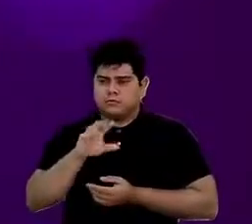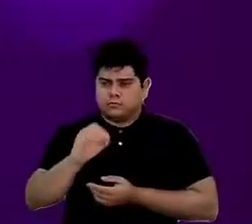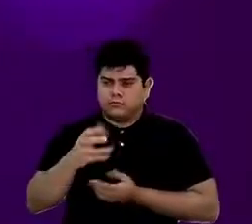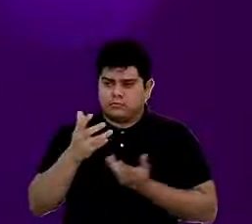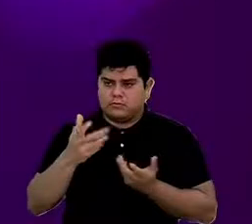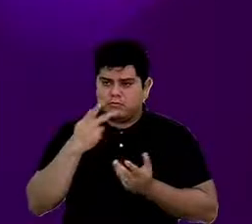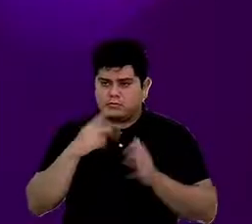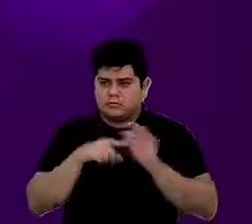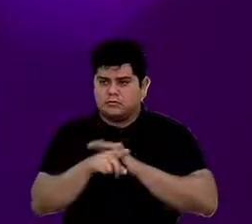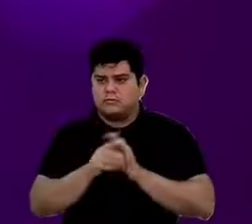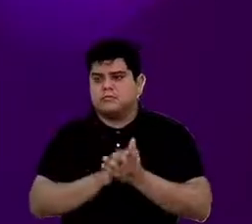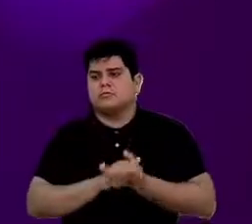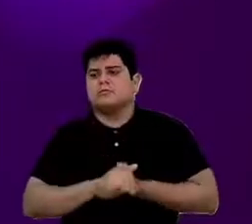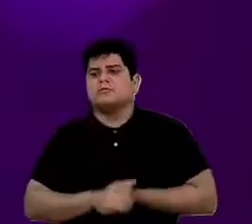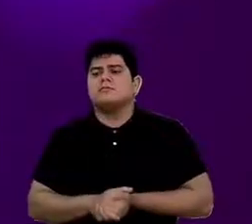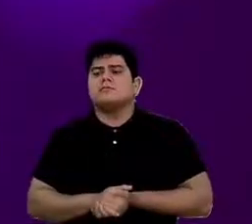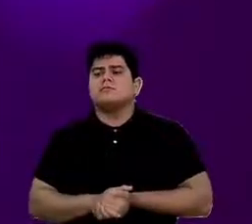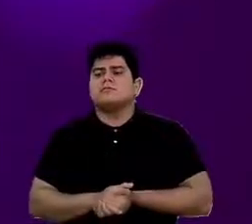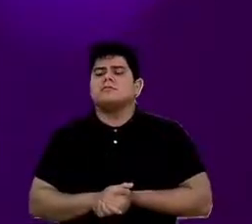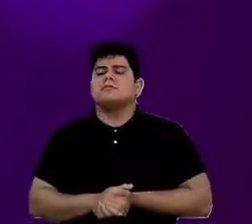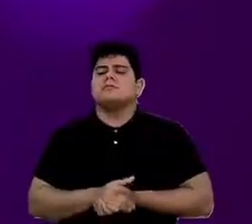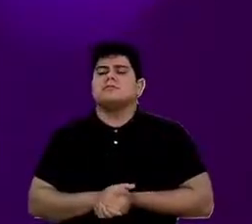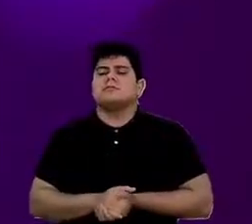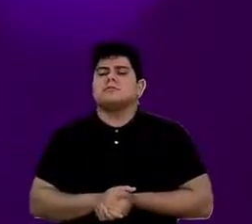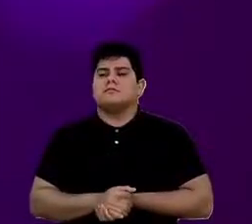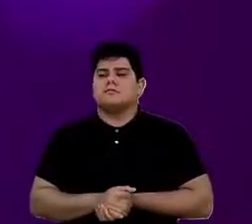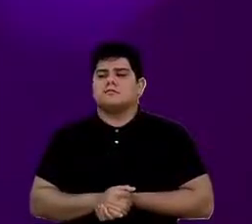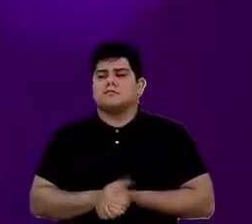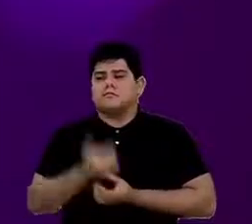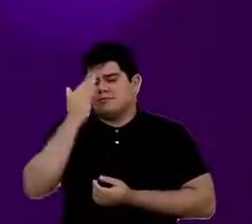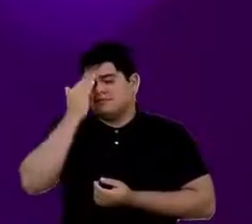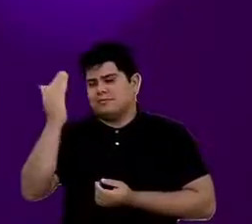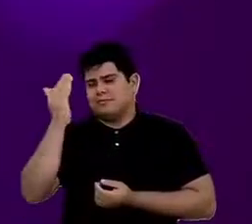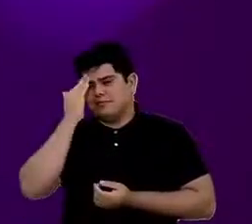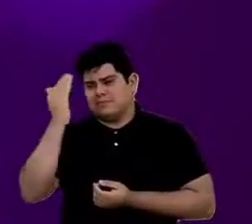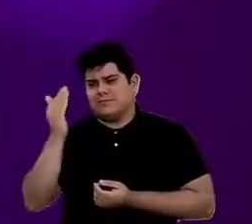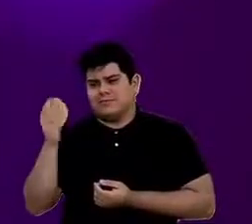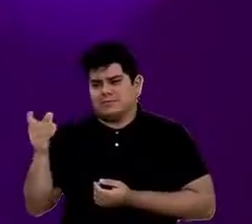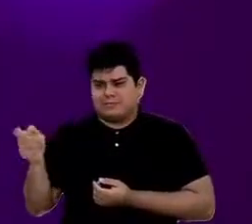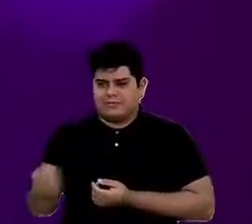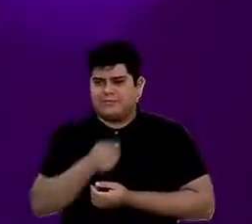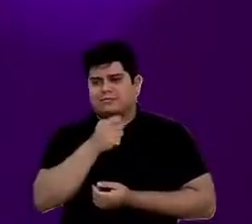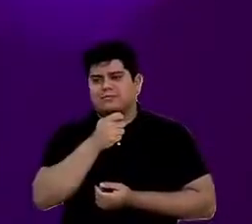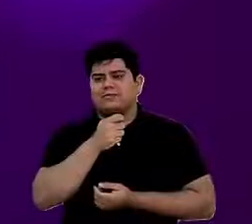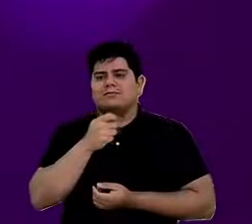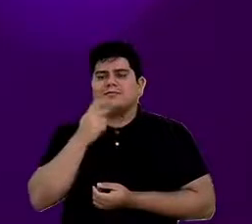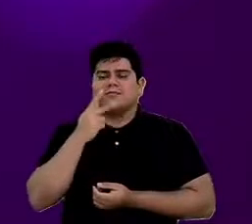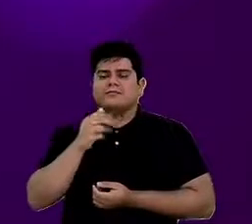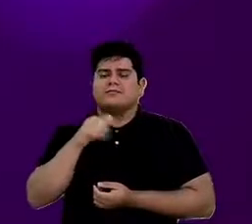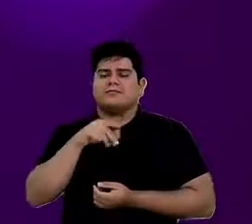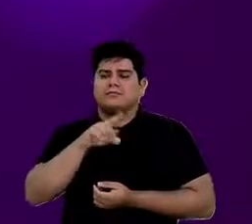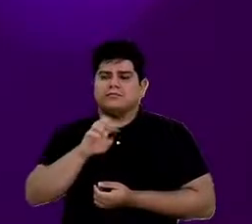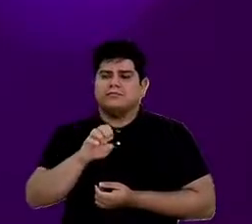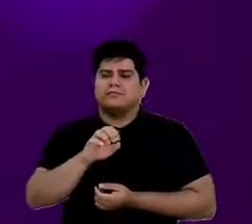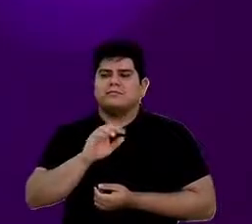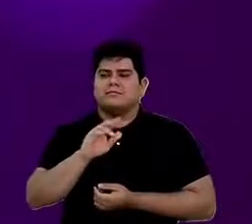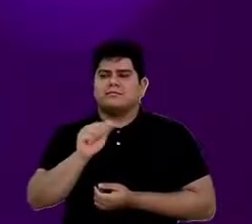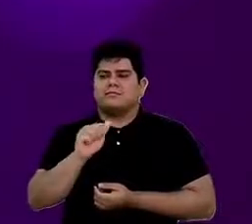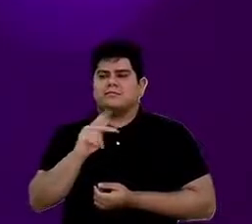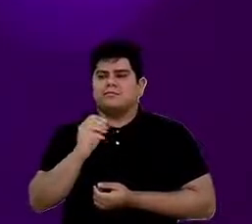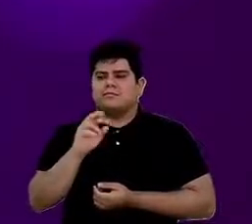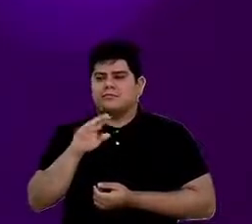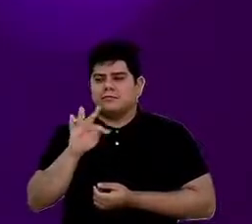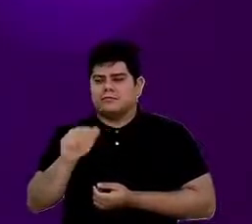uma pergunta? Arnaldo, obrigado. Vou puxar o gancho aí que você falou e que o André falou da aorta ascendente para fazer uma pergunta